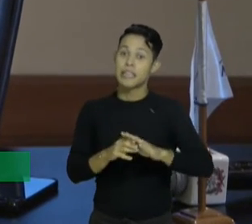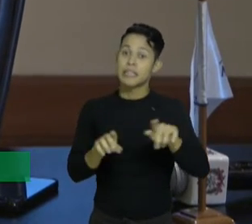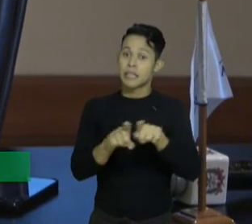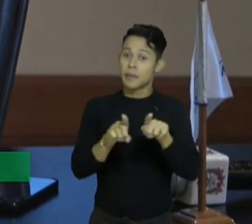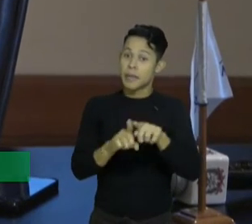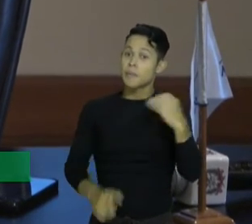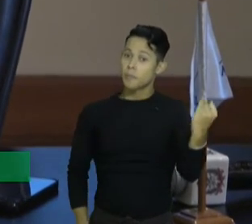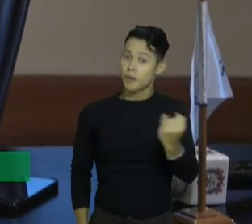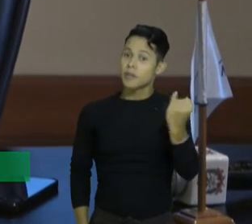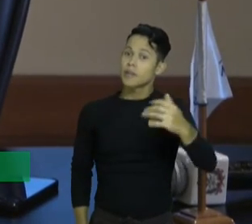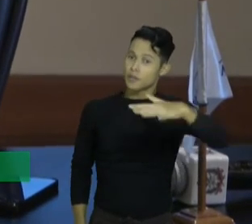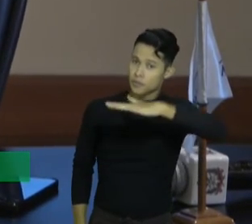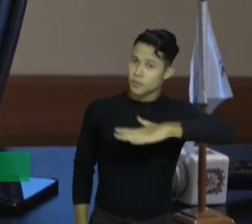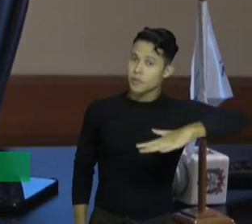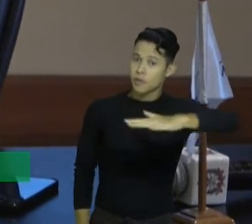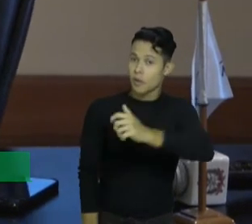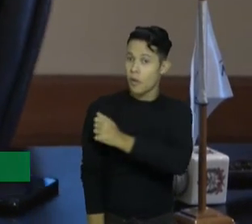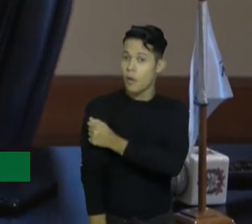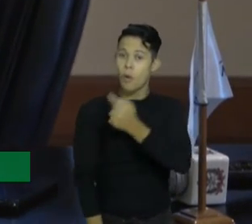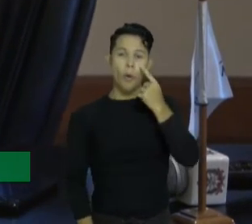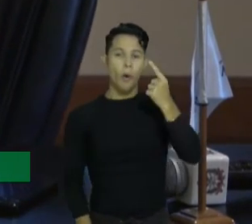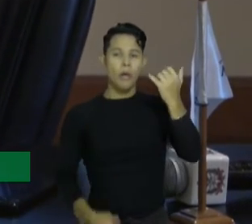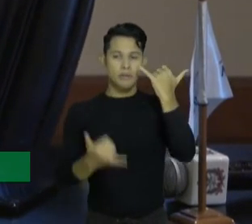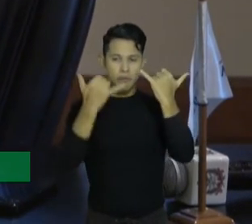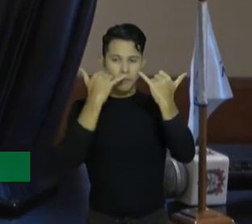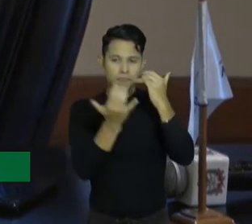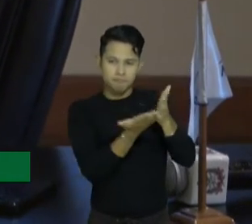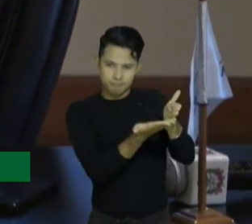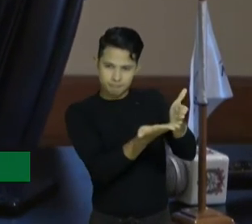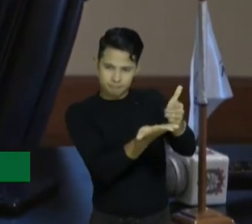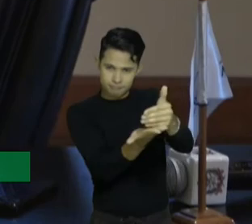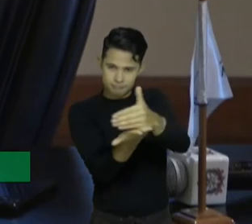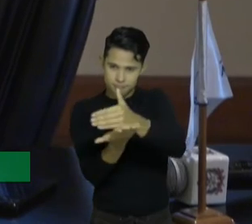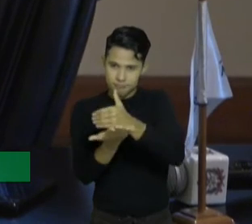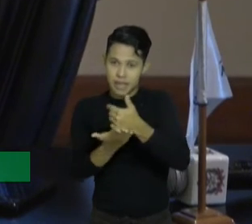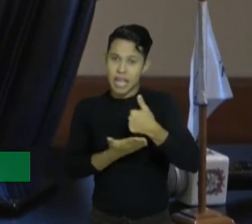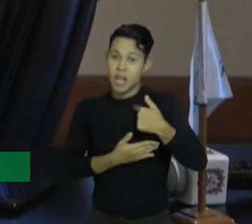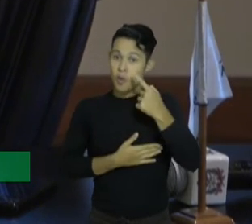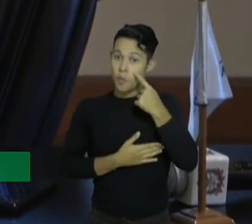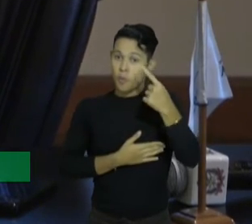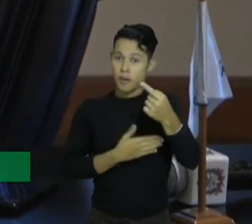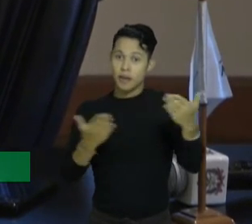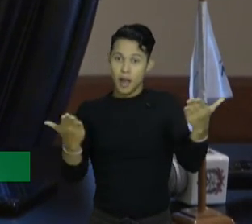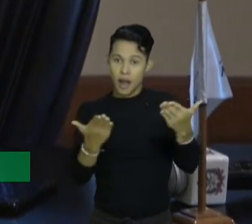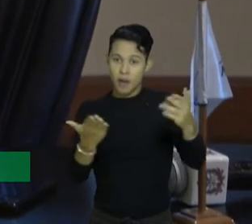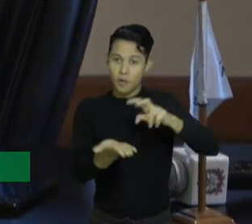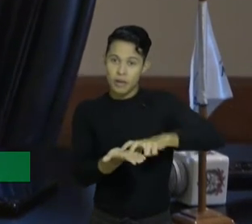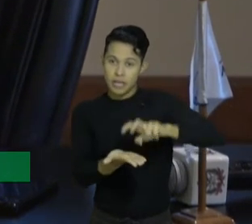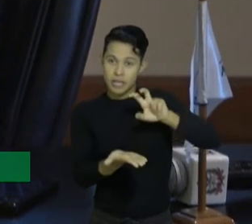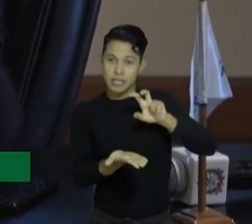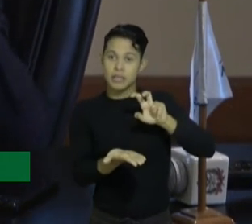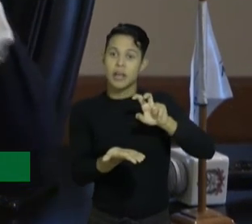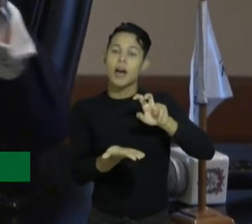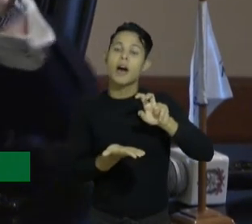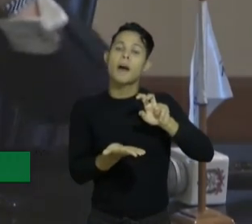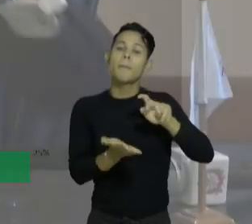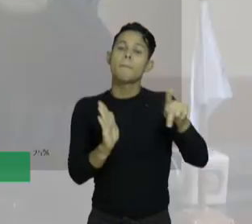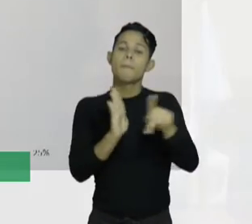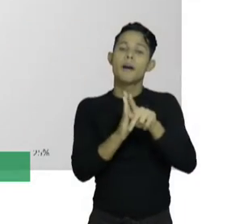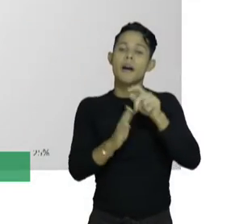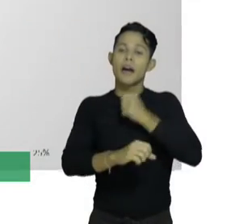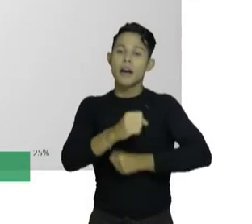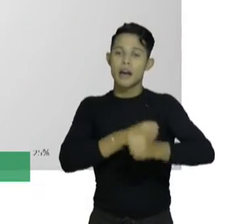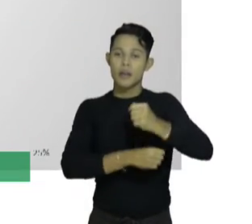pros estudantes esses dados mostram né né eu fui olhar até agora de manhã tá faltando um slide esses dados são de 2022 por